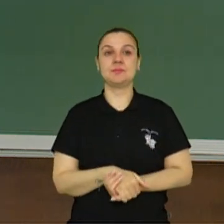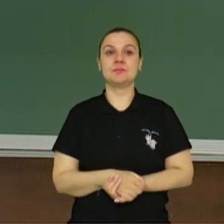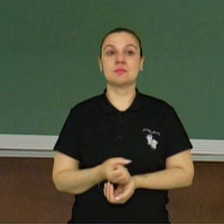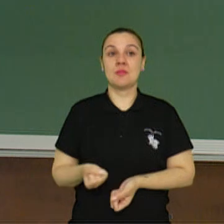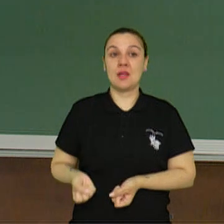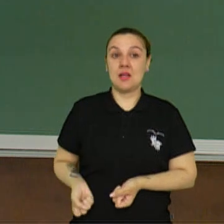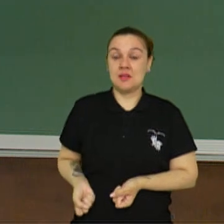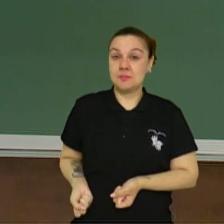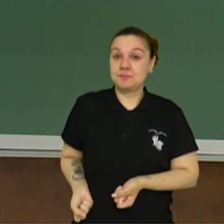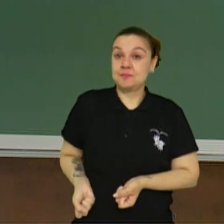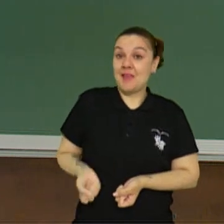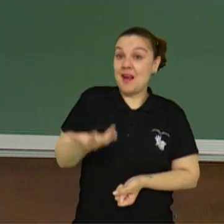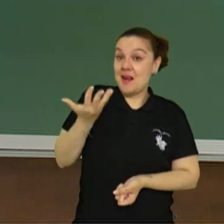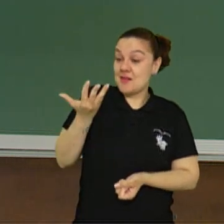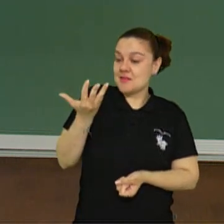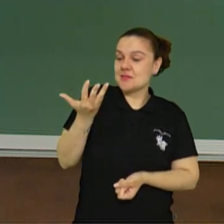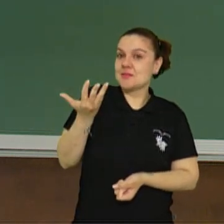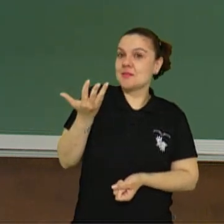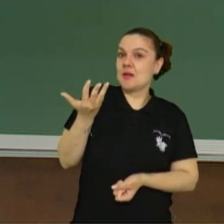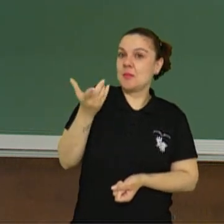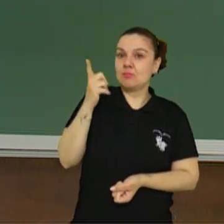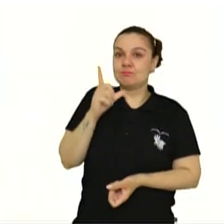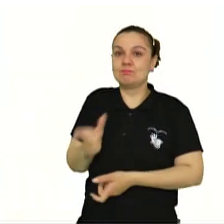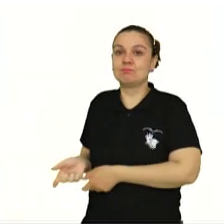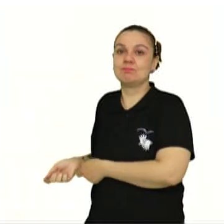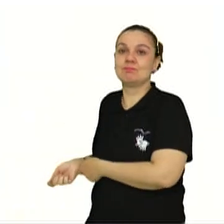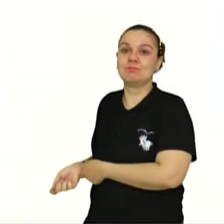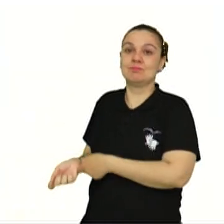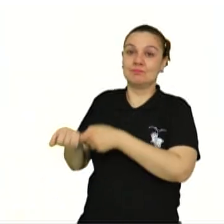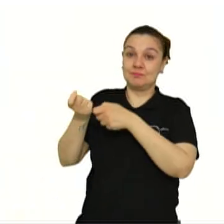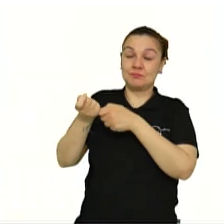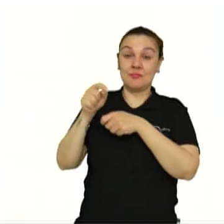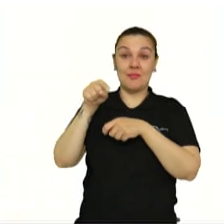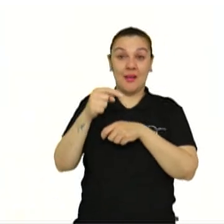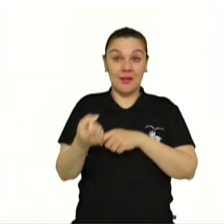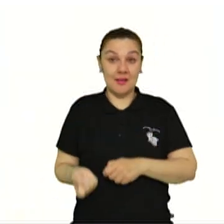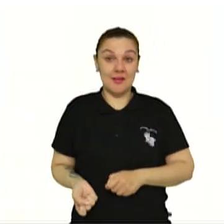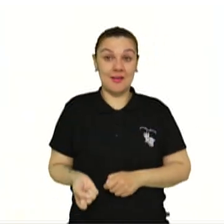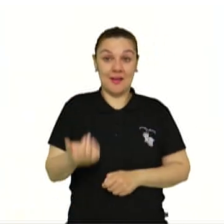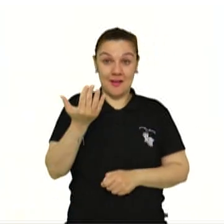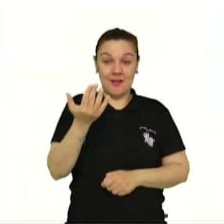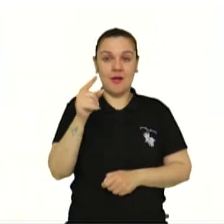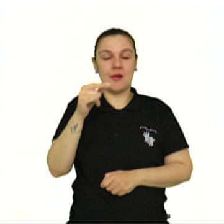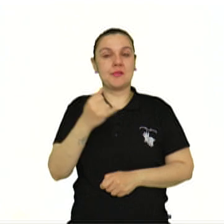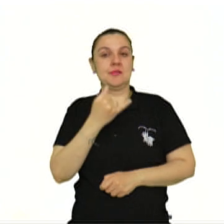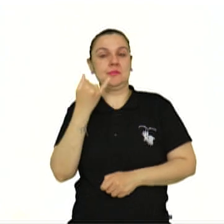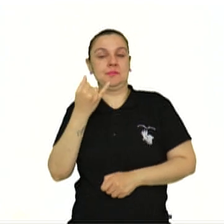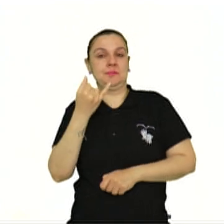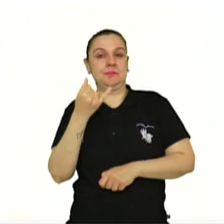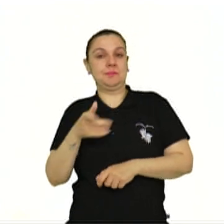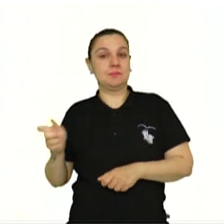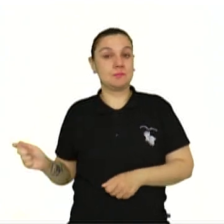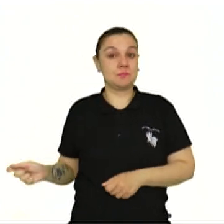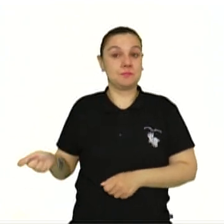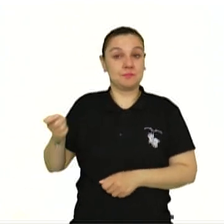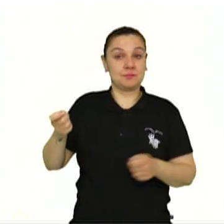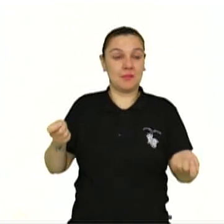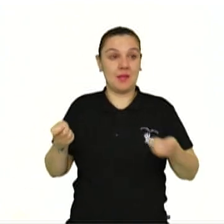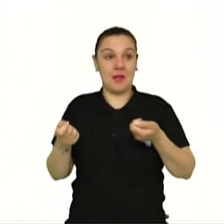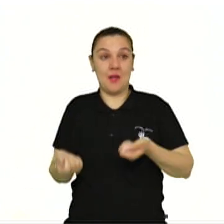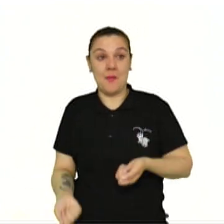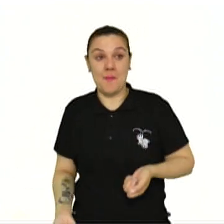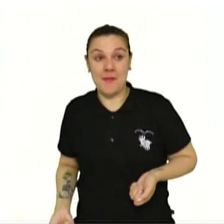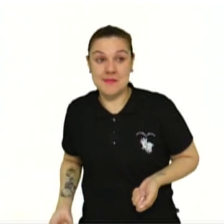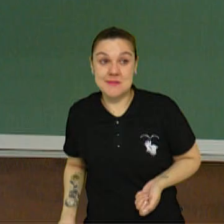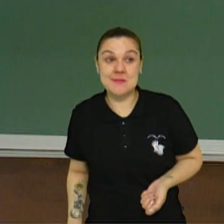é lançar a bola para efetuar o serviço. Esse movimento ele é bem importante no tênis porque quanto mais perfeito eu